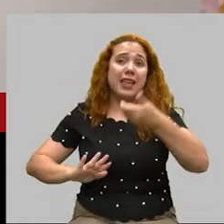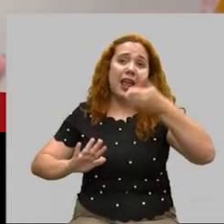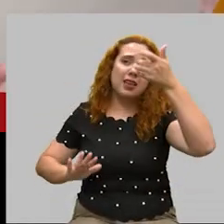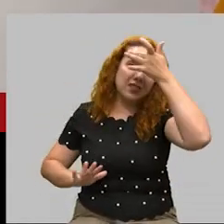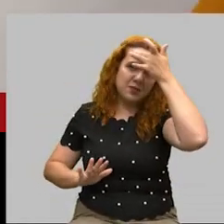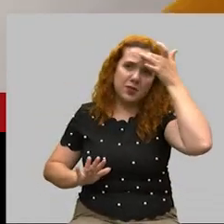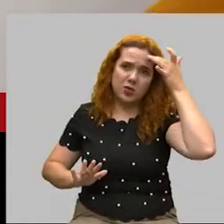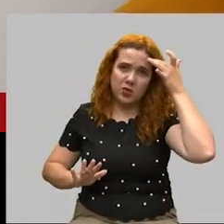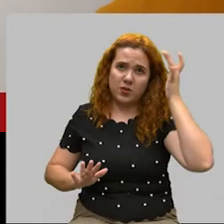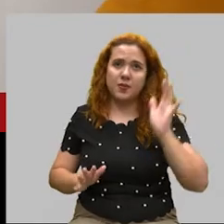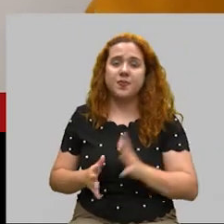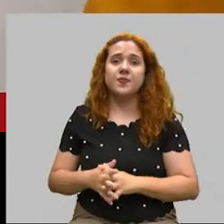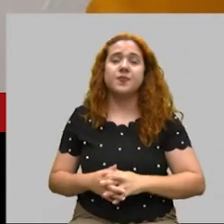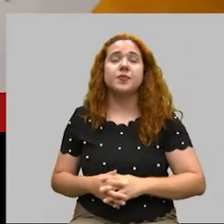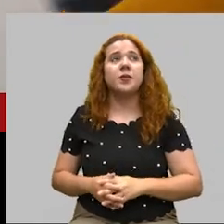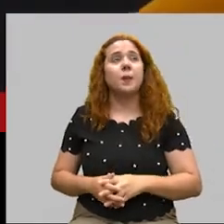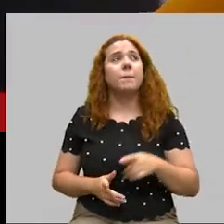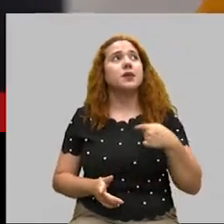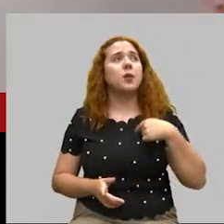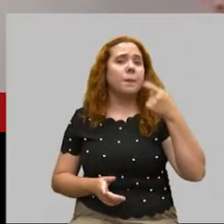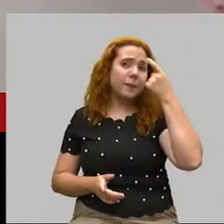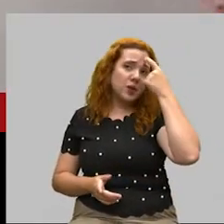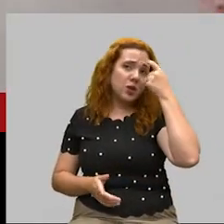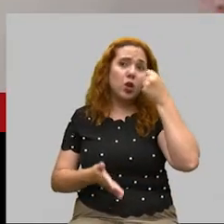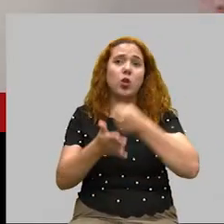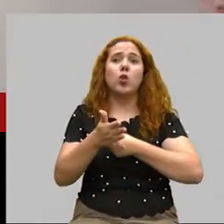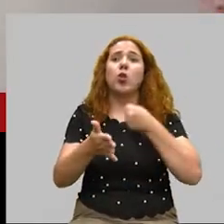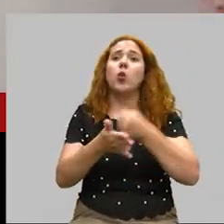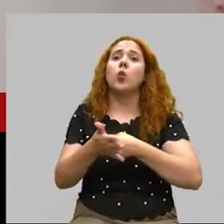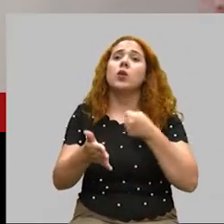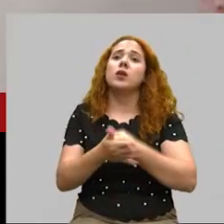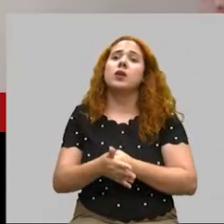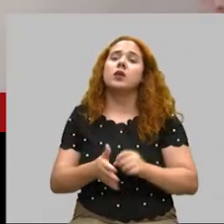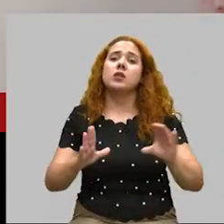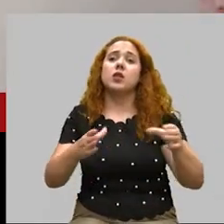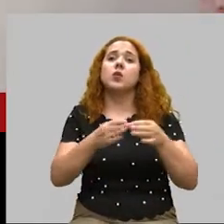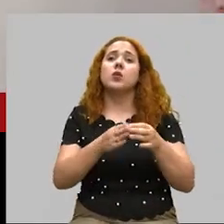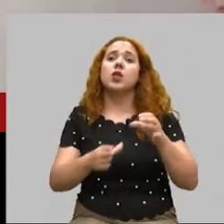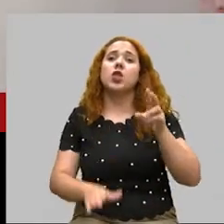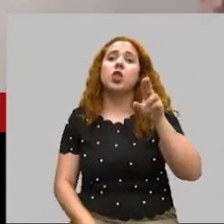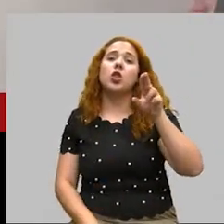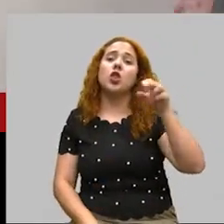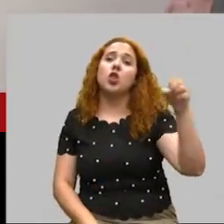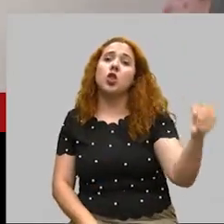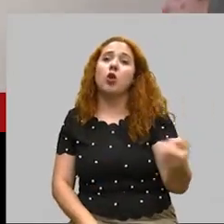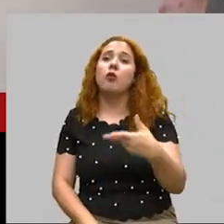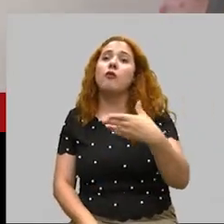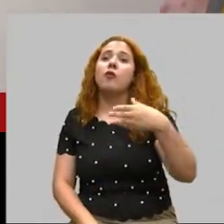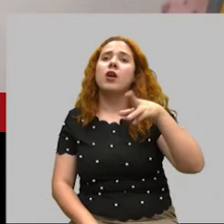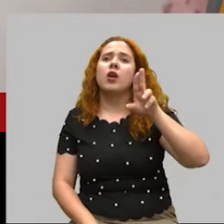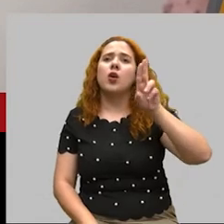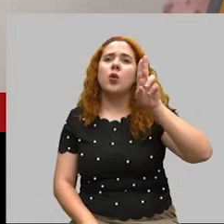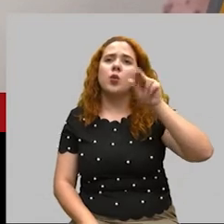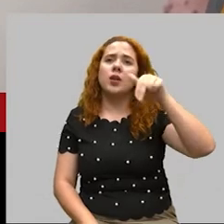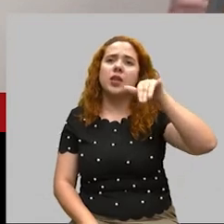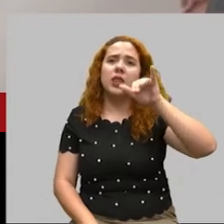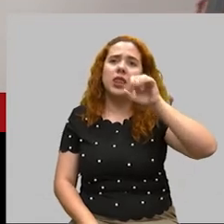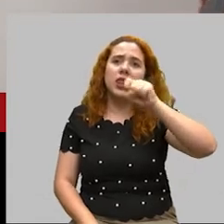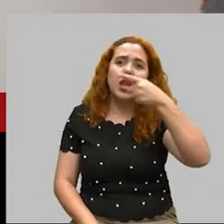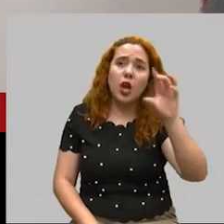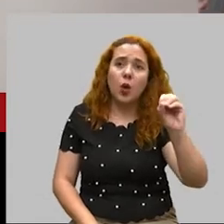me lembrava da luta da turma de Nova União onde a escola atendia